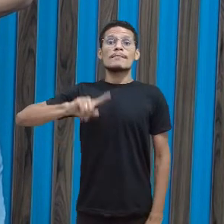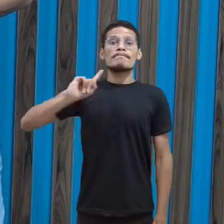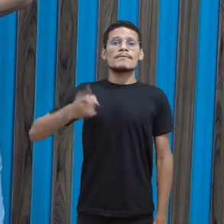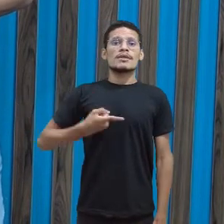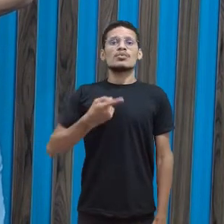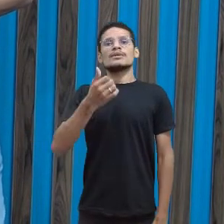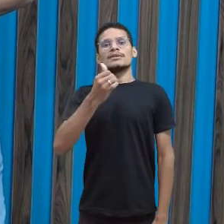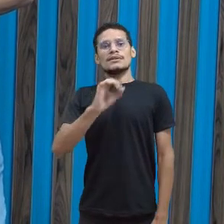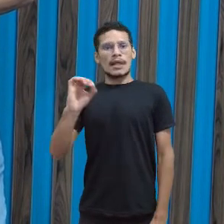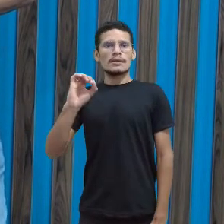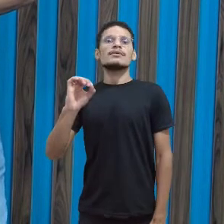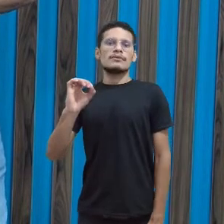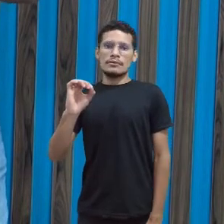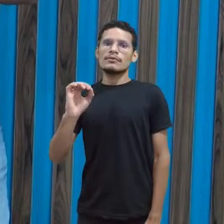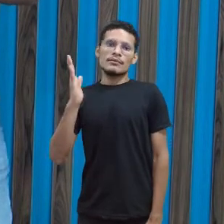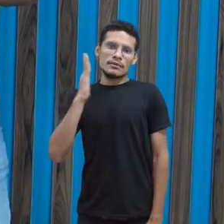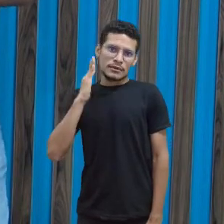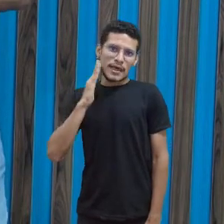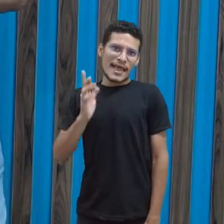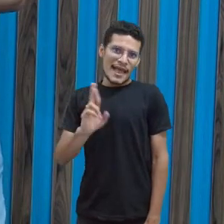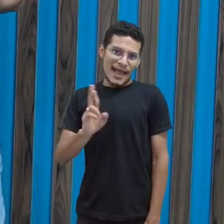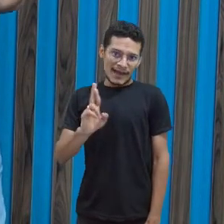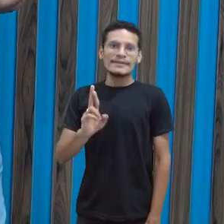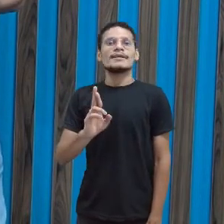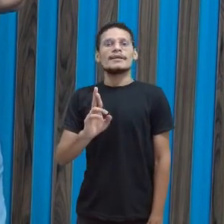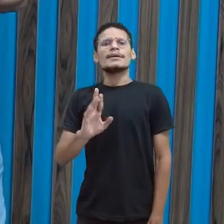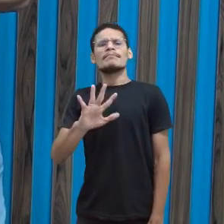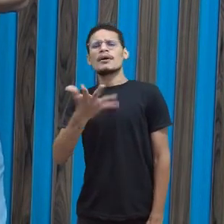1.100, tá? Então, isso equivale a cerca de R$